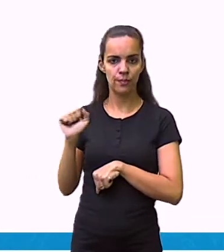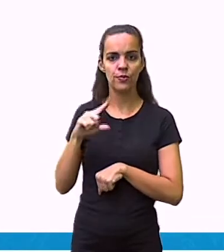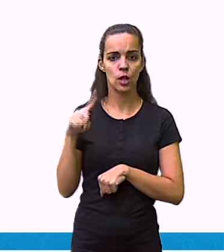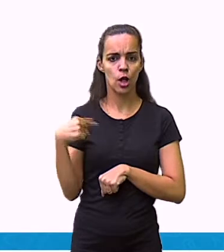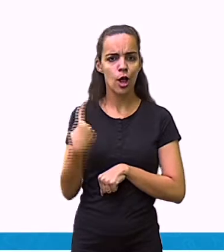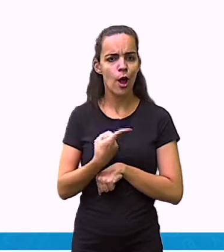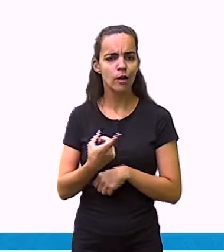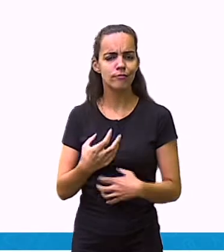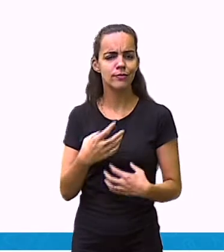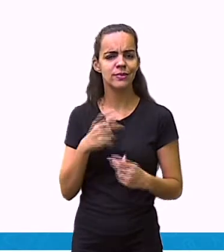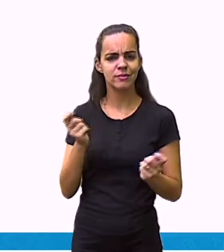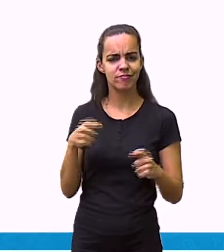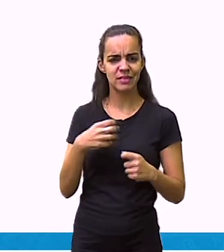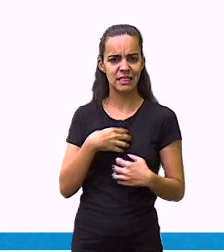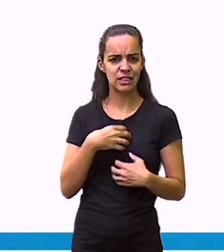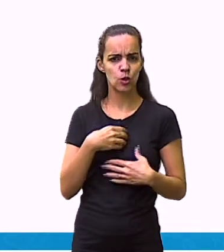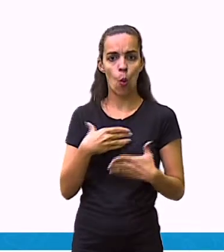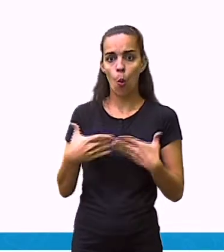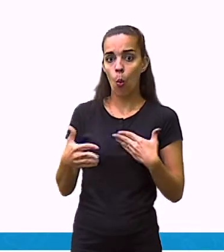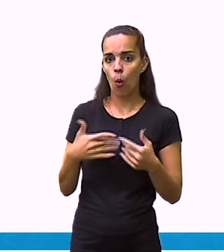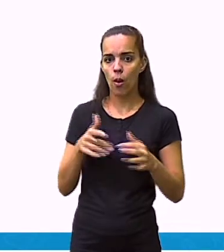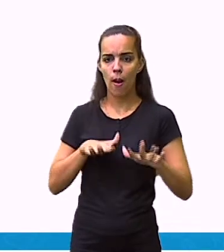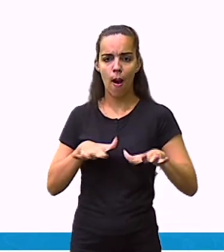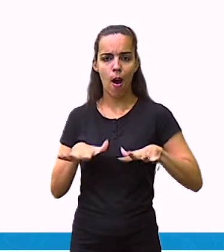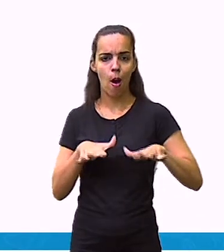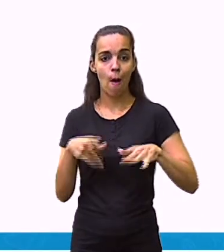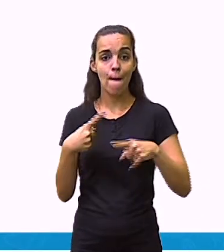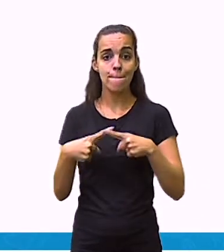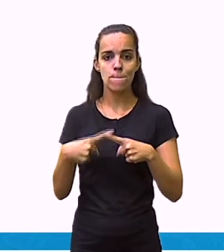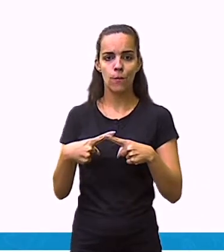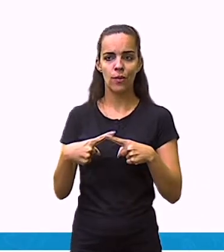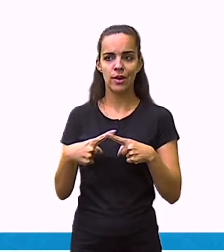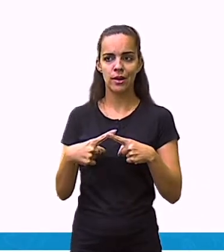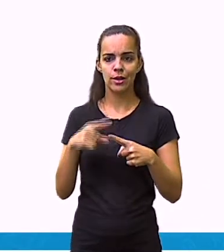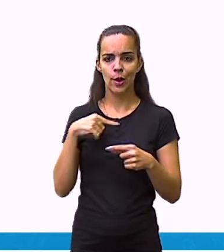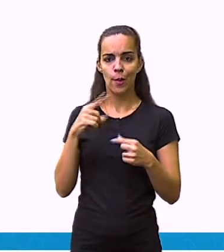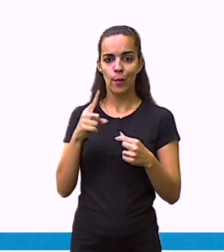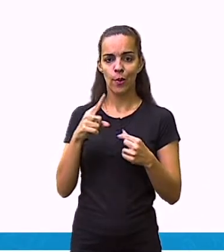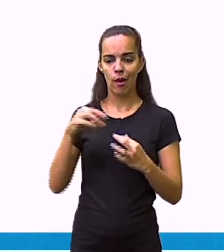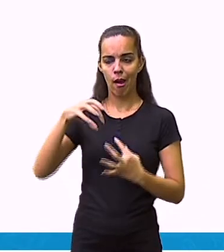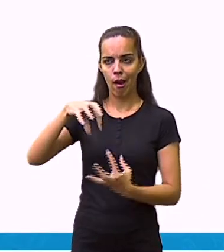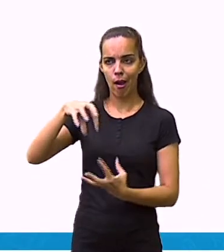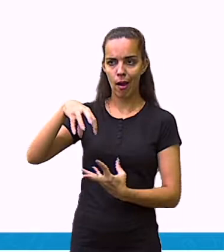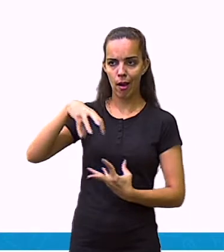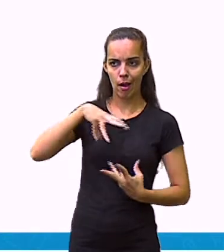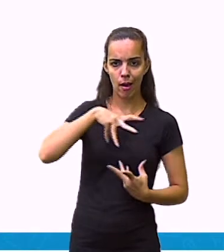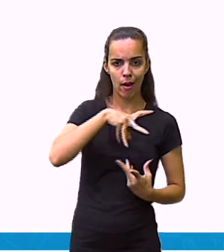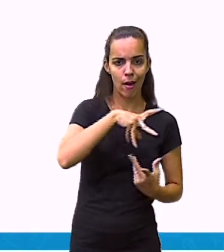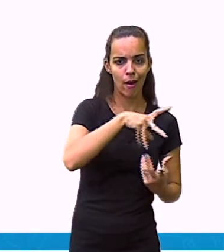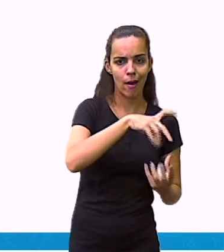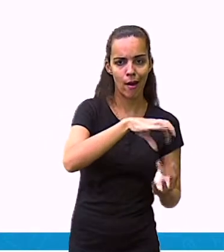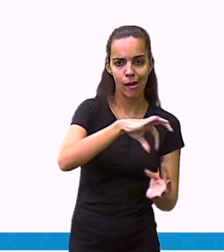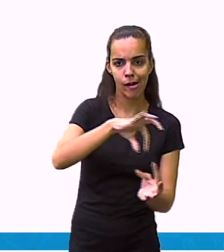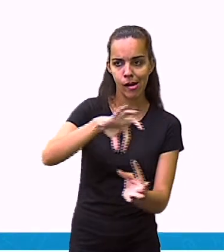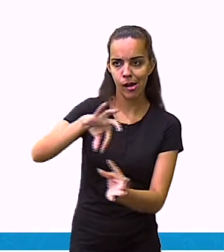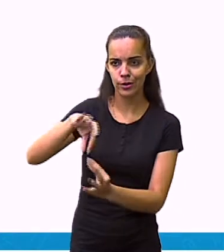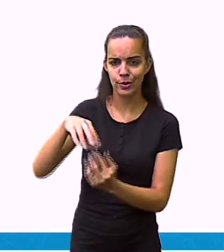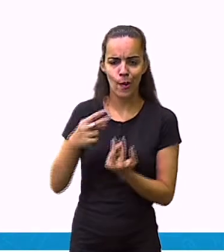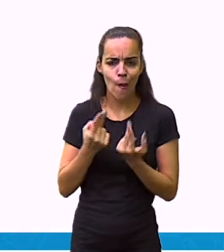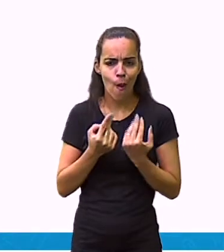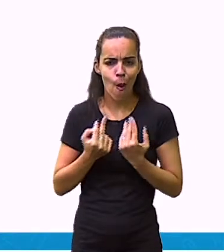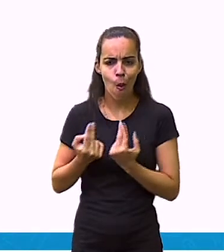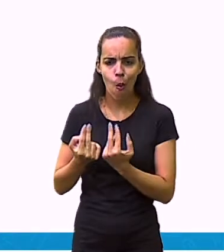não sentimos qualquer movimento, porque ela gira uniformemente e com a mesma